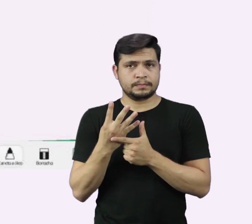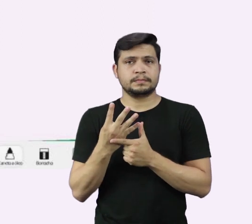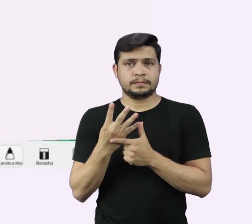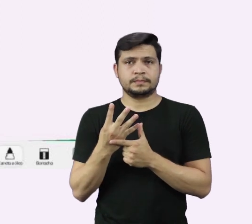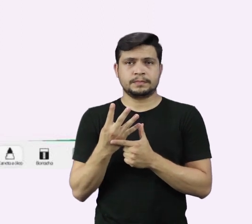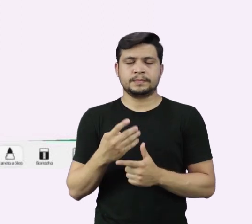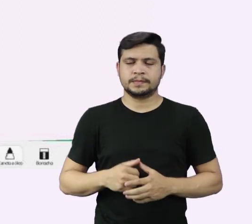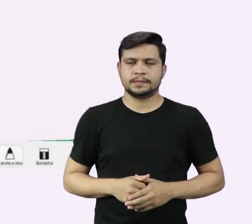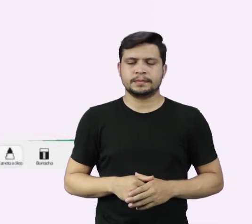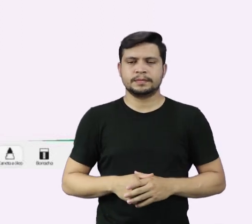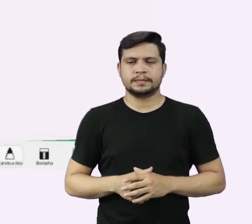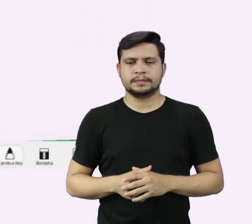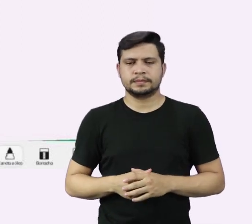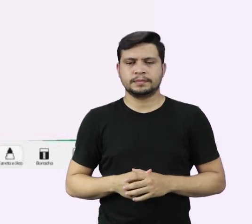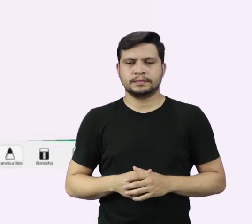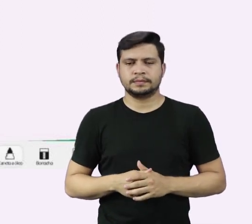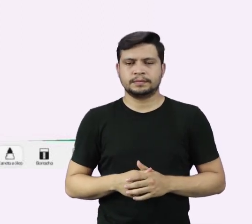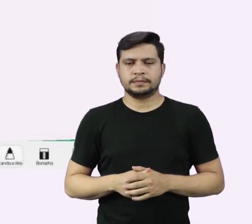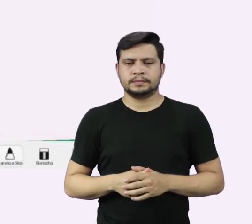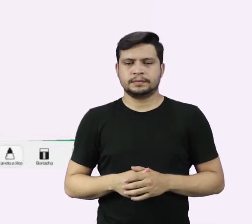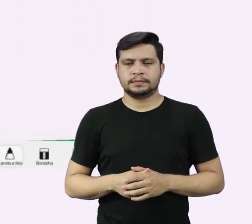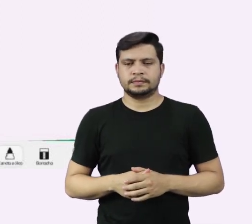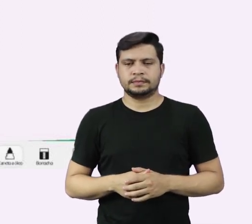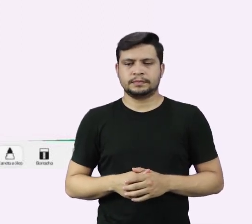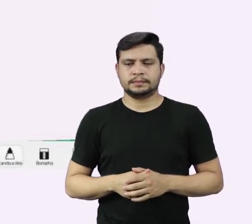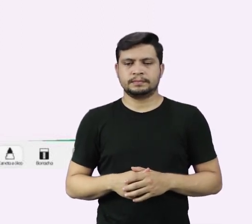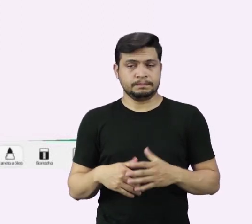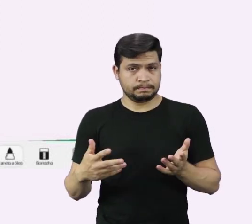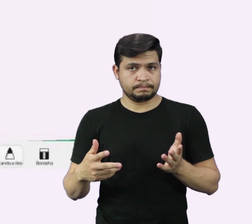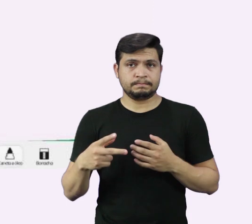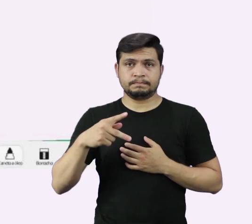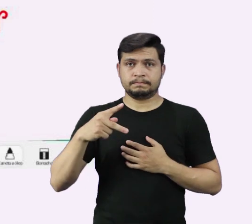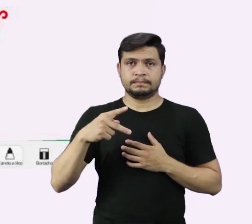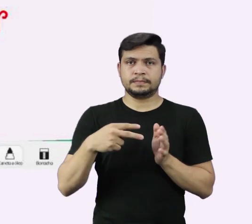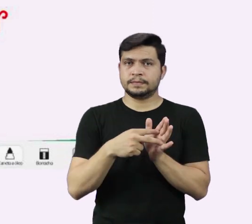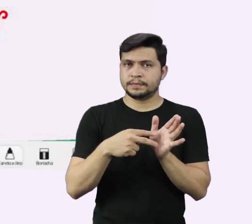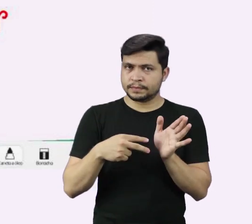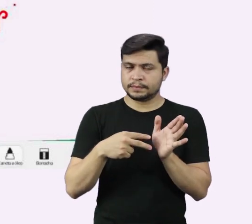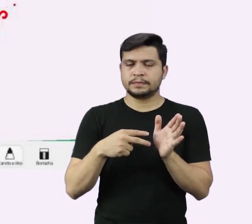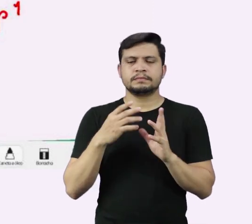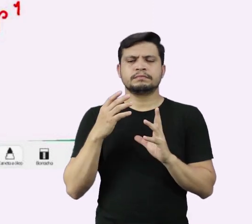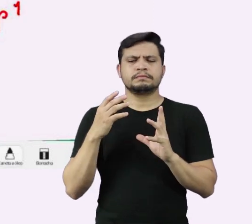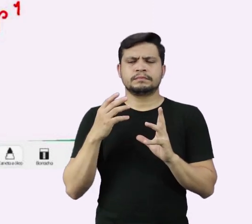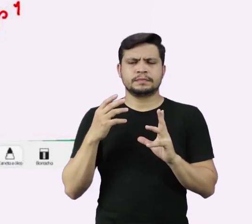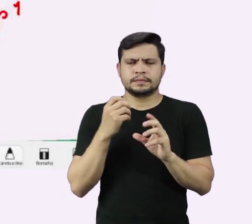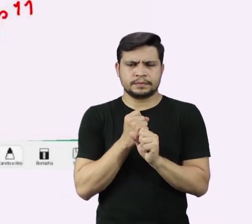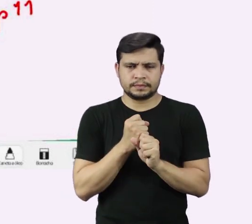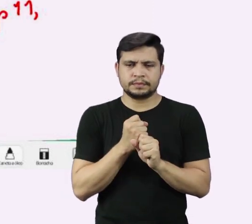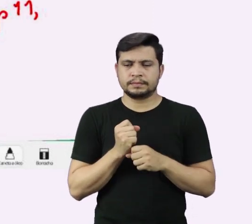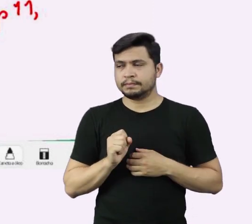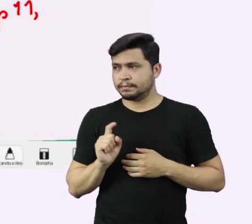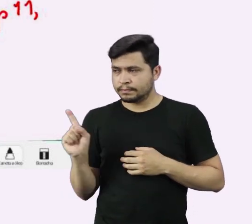No caso aí também, uma aproximação será necessário. Isso aqui vai dar algo na casa de